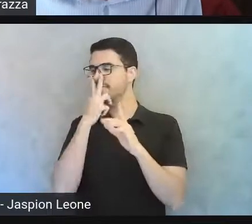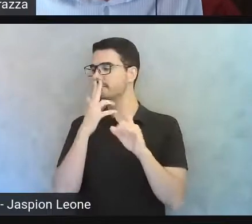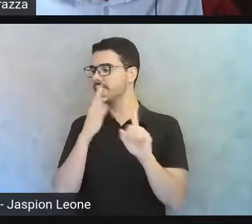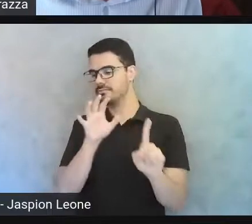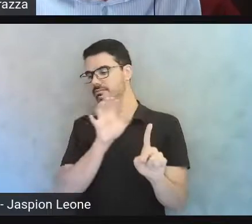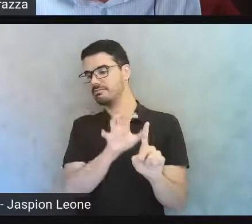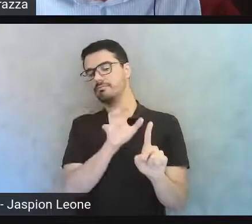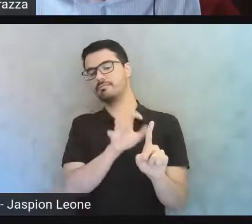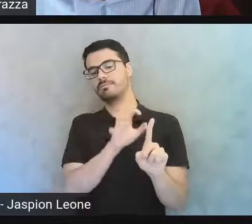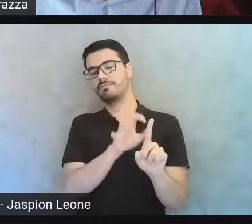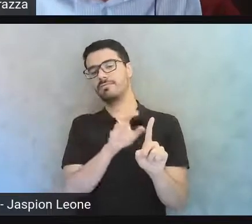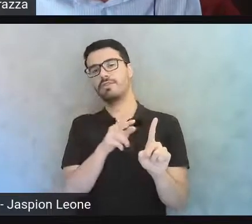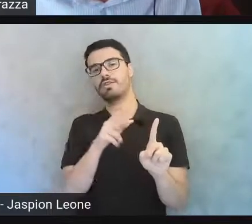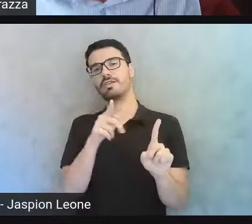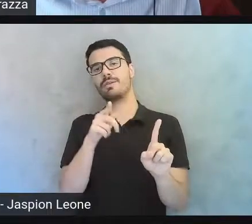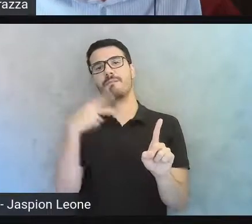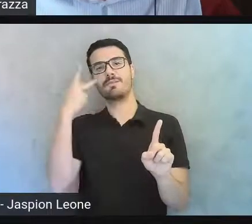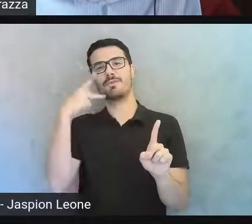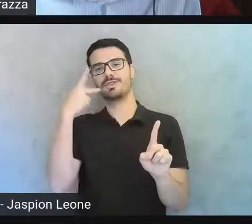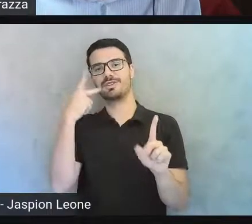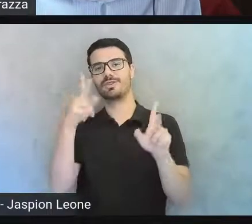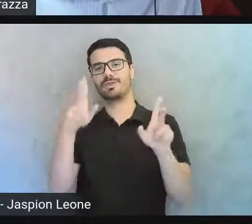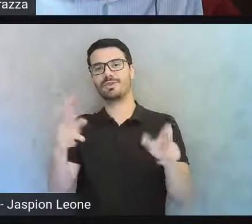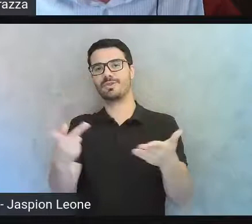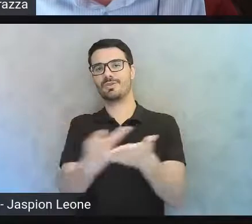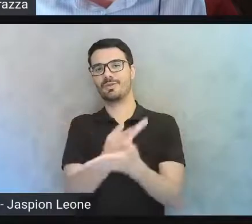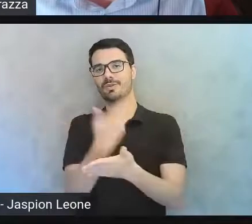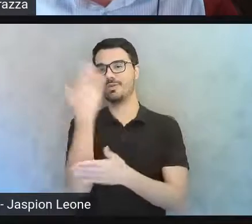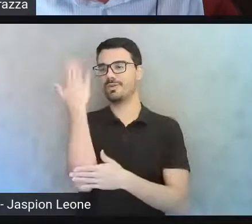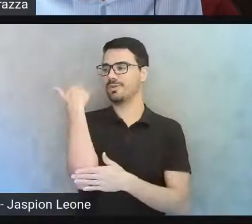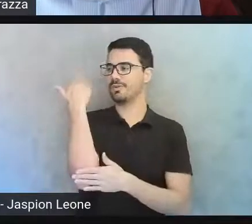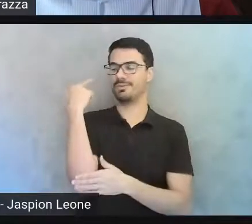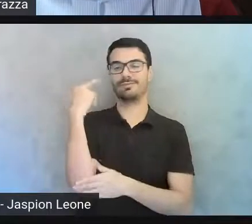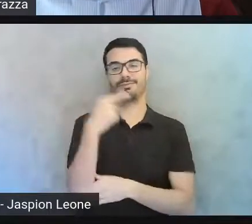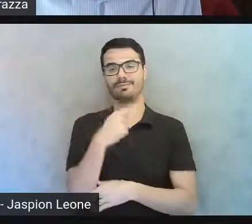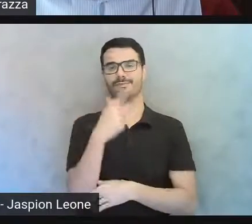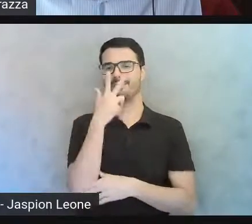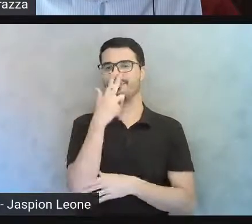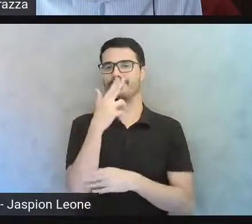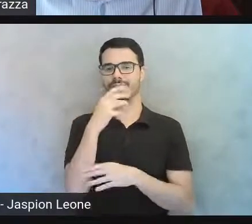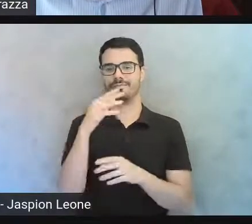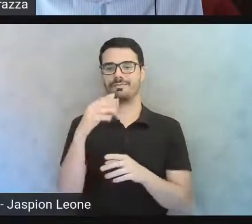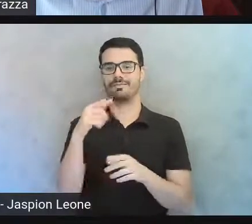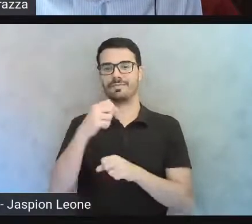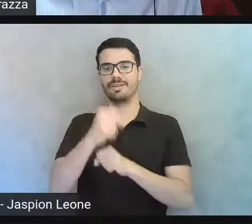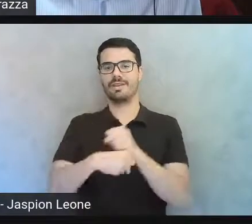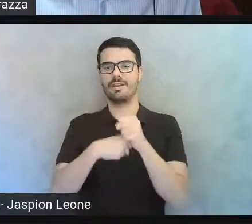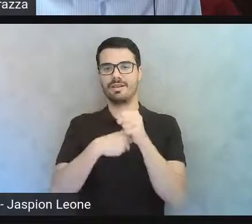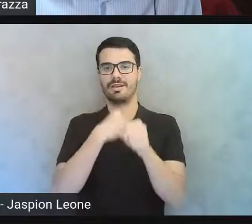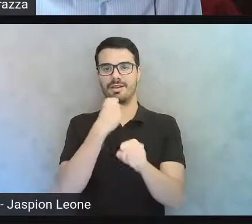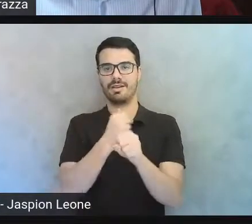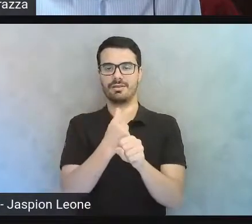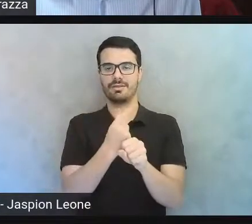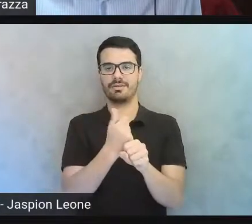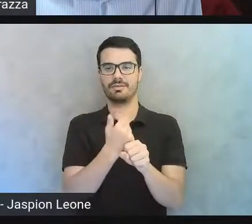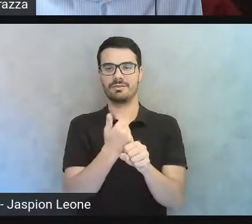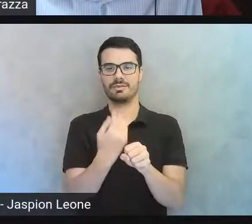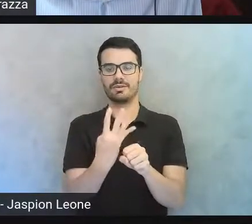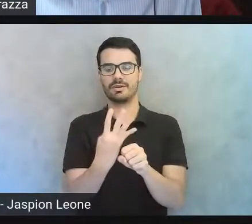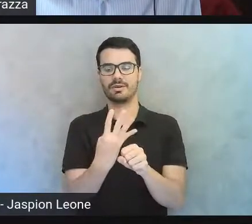jogo político da forma como elas influenciavam aí até 2014.